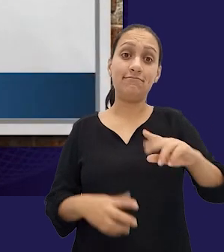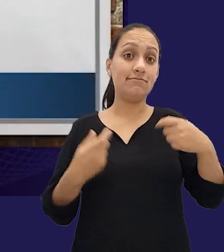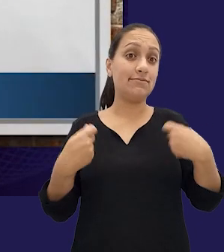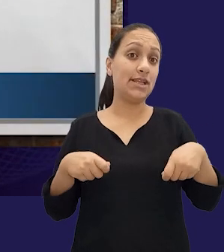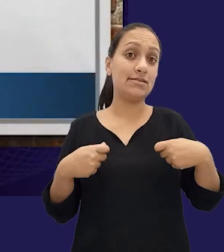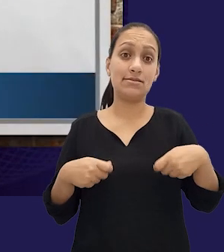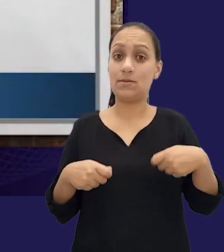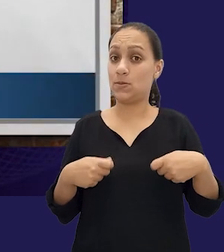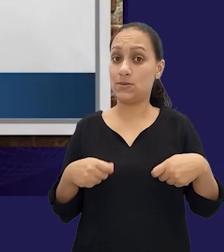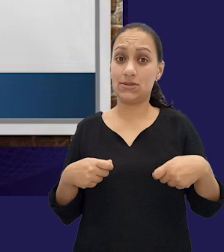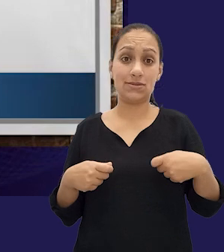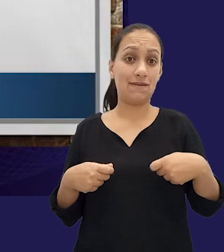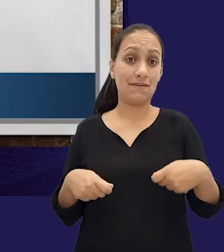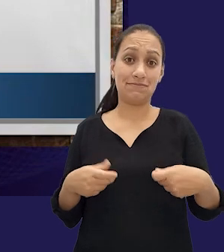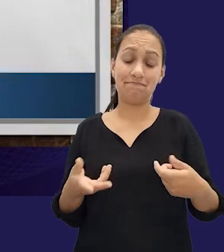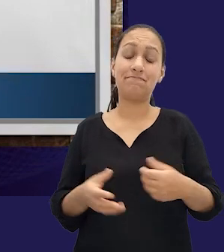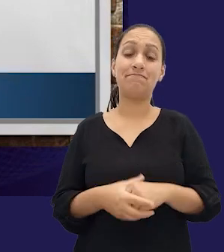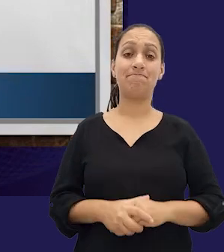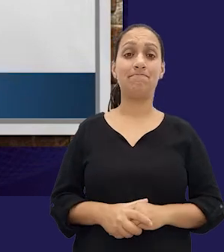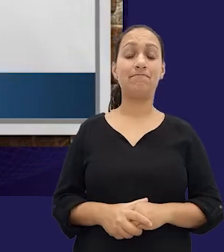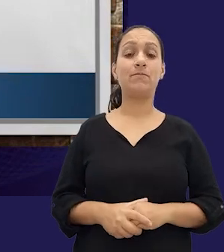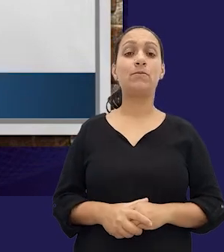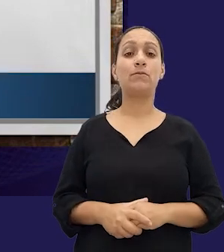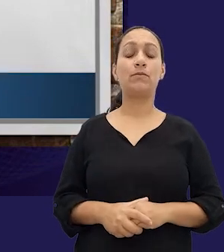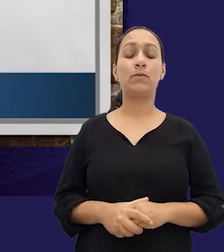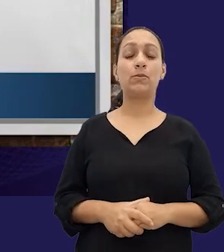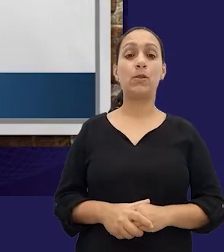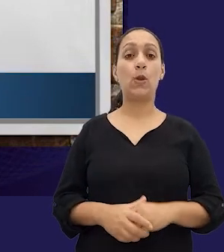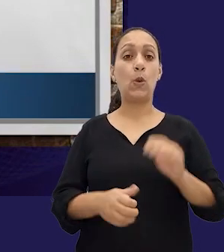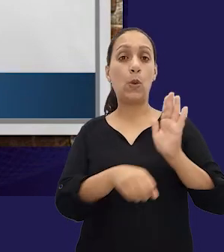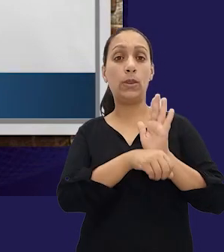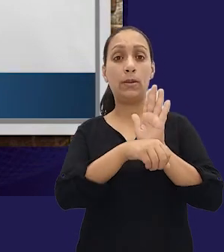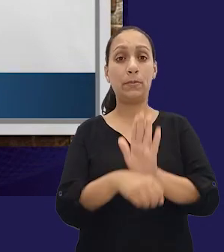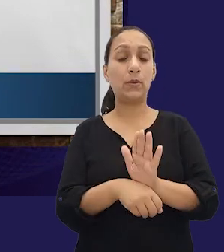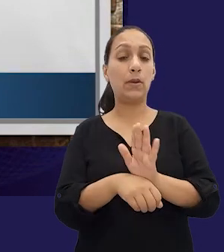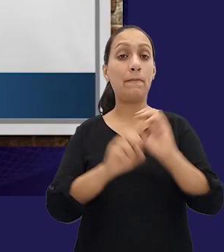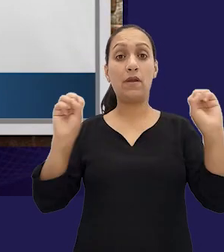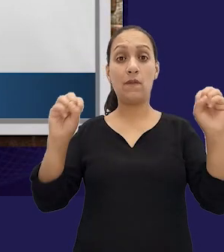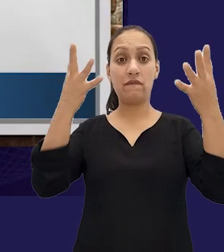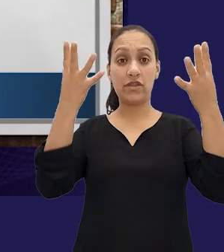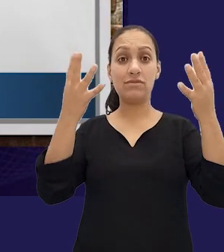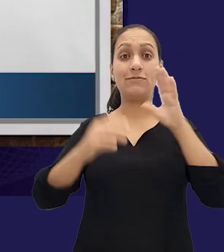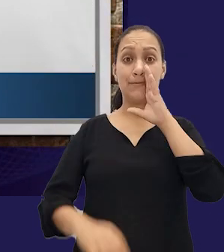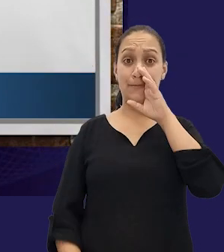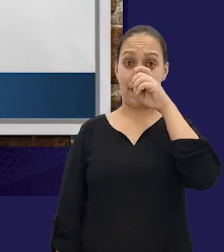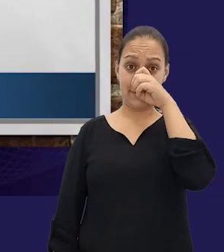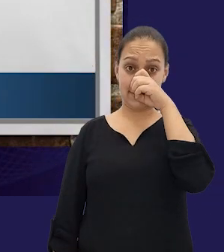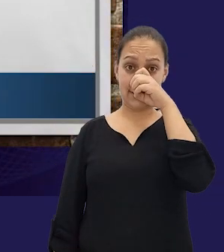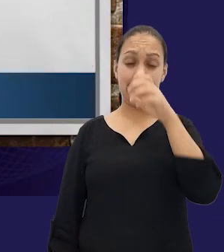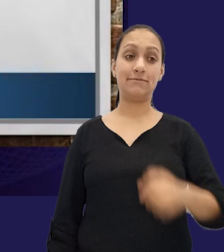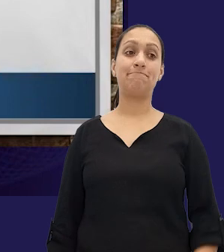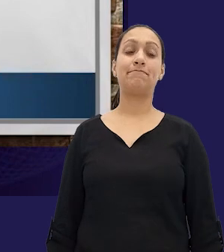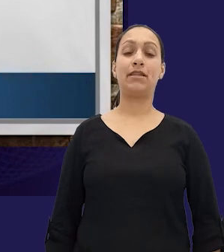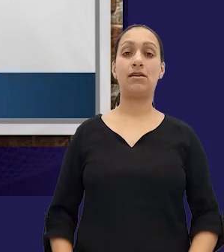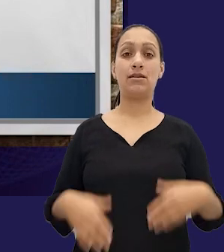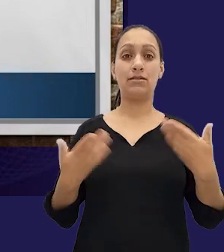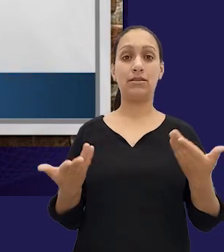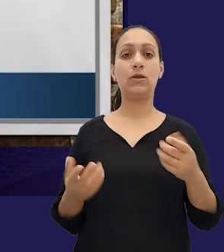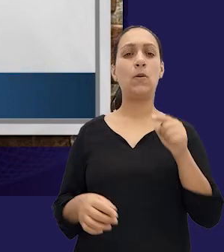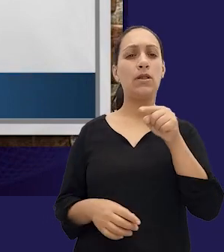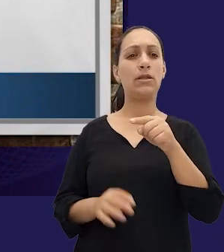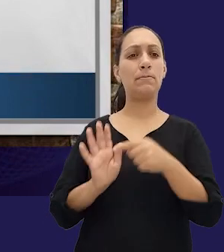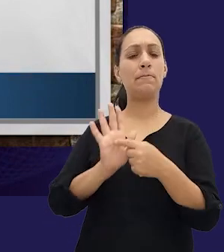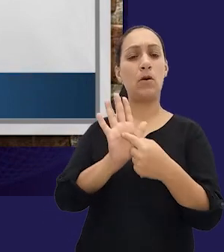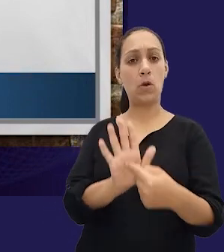Que contribui, infelizmente, né? Contribui aí para o evento da resistência. Então, aqui, gente, eu